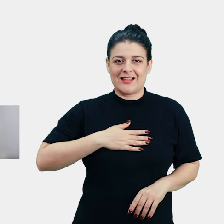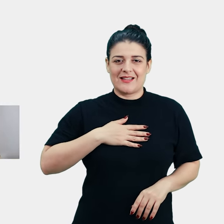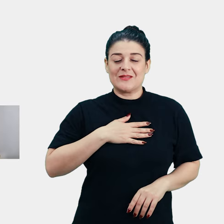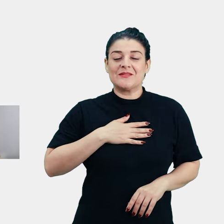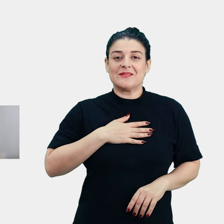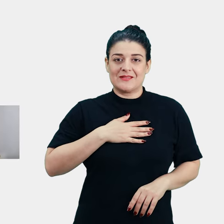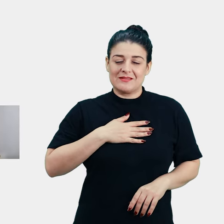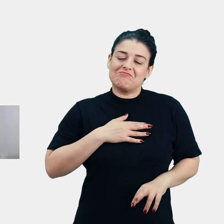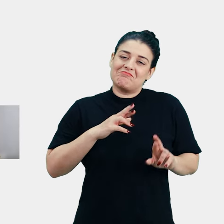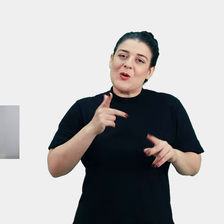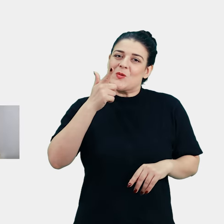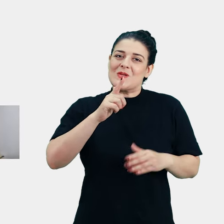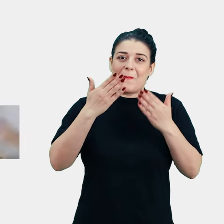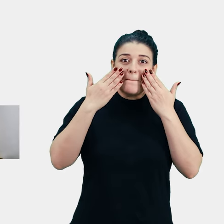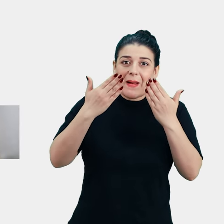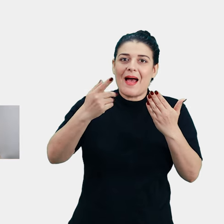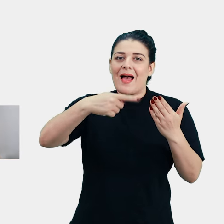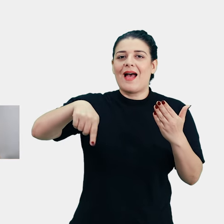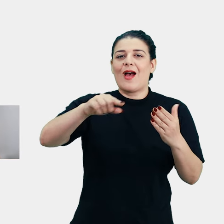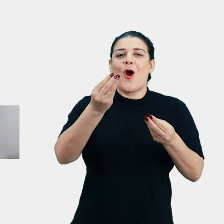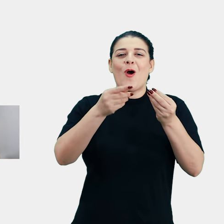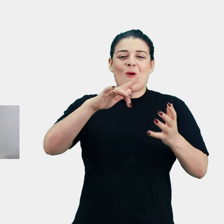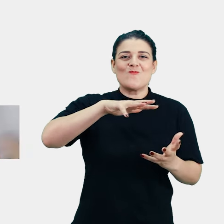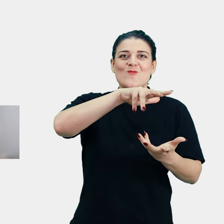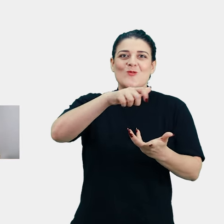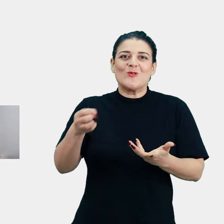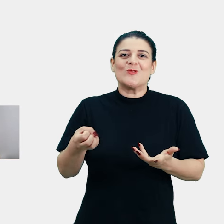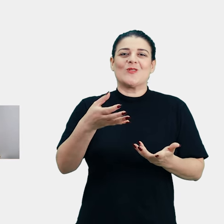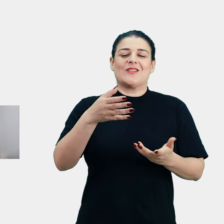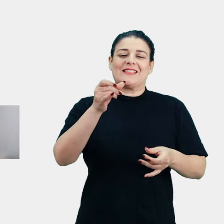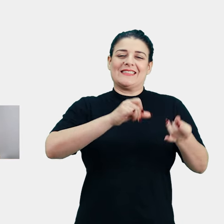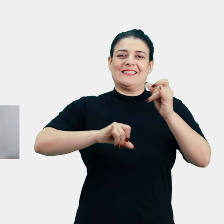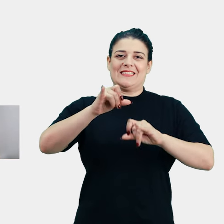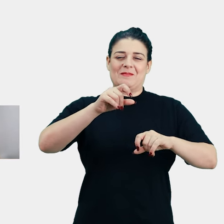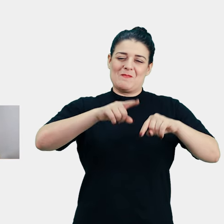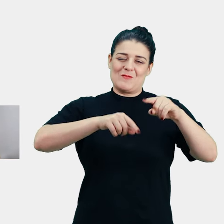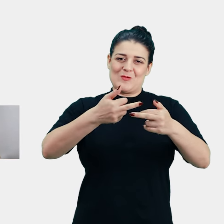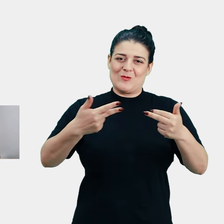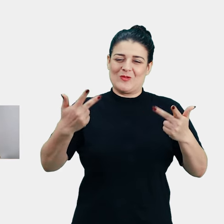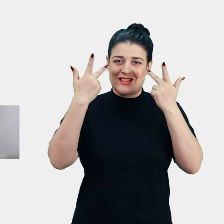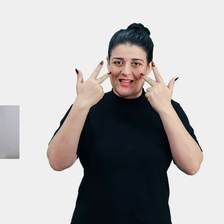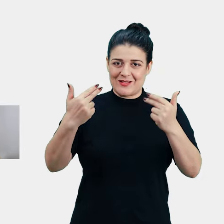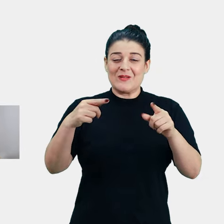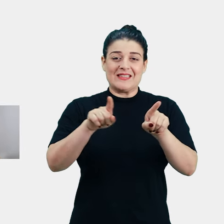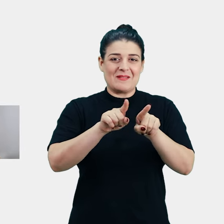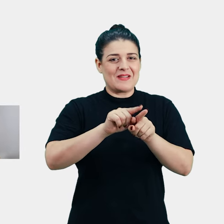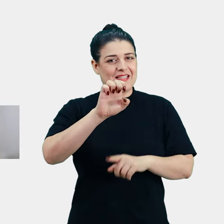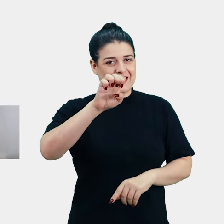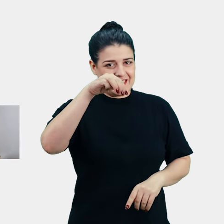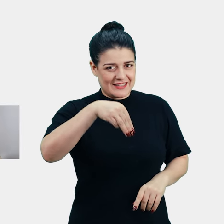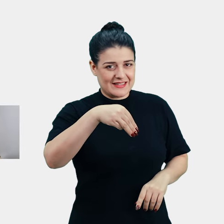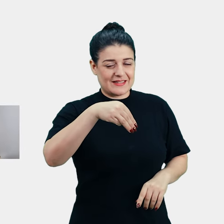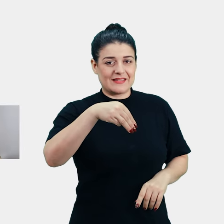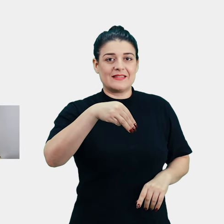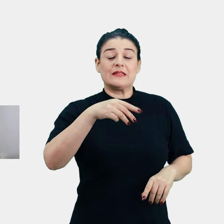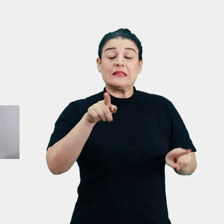espero ter conseguido mostrar para vocês um pouquinho desse mundo, né, da química de produtos naturais, da espectrometria de massas,